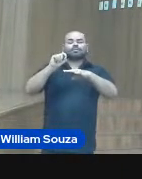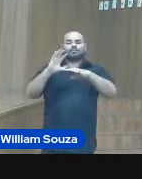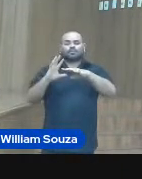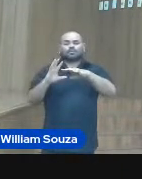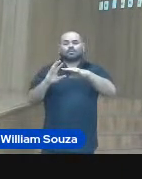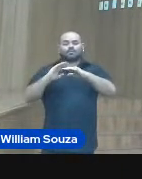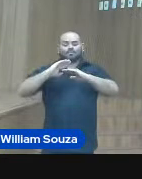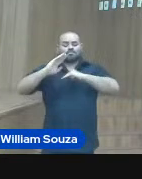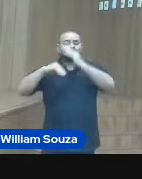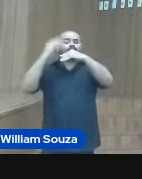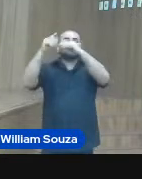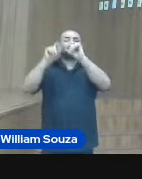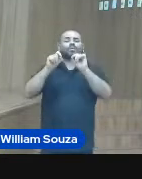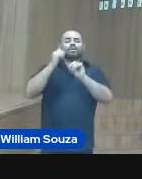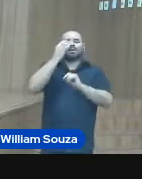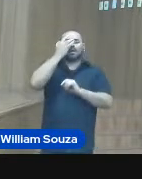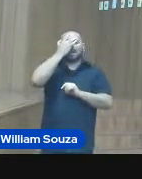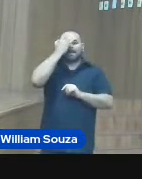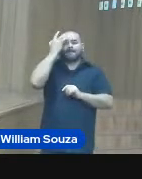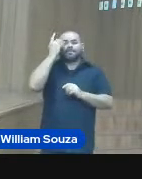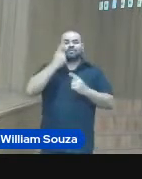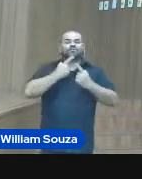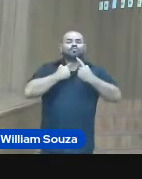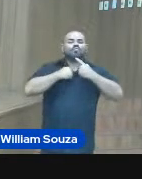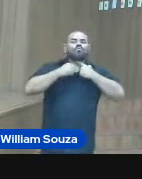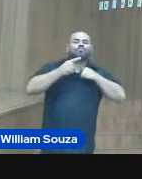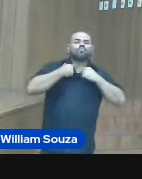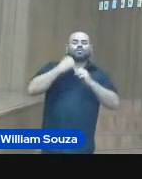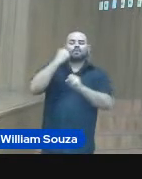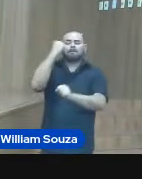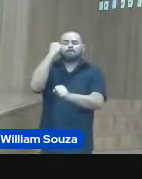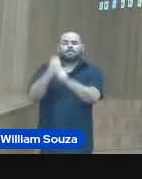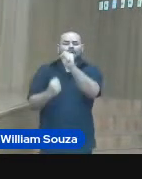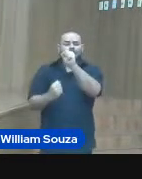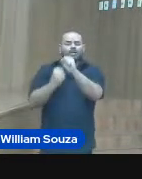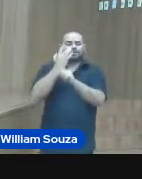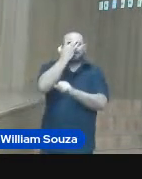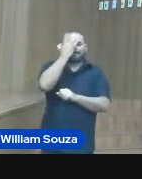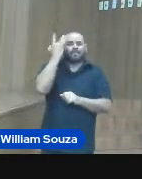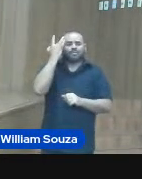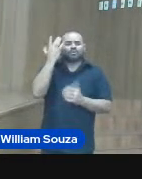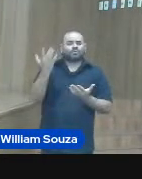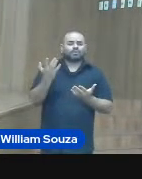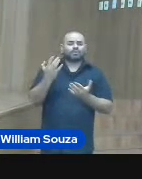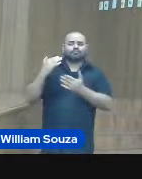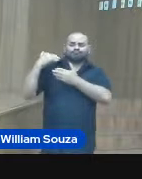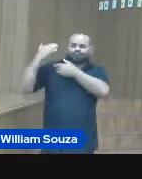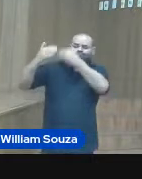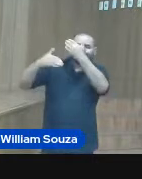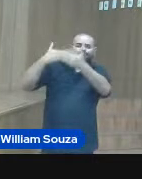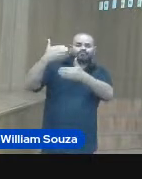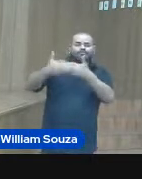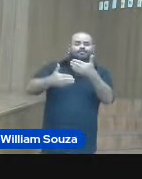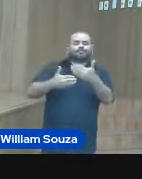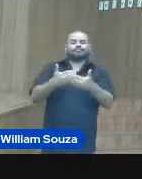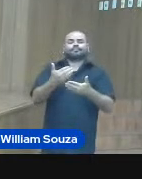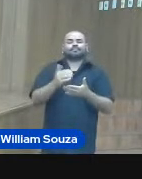pela ambição, pelo desejo de matar o outro, em boa parte da sua história.